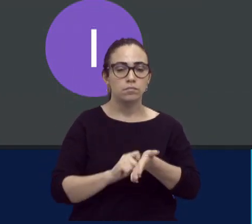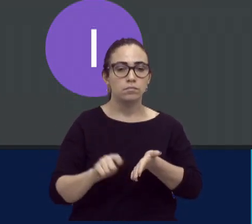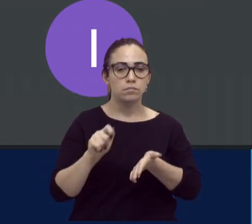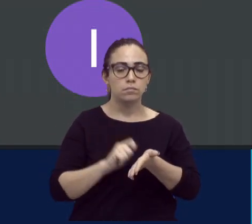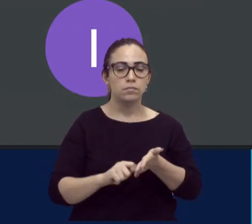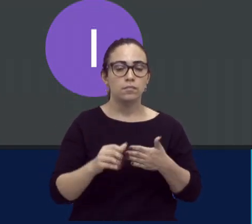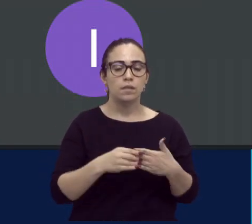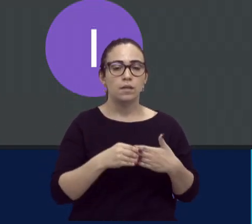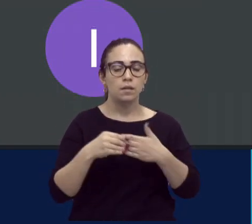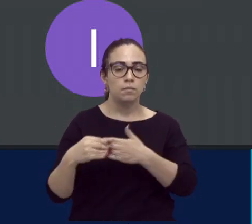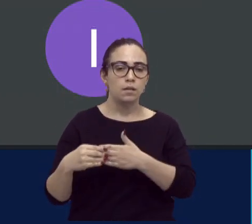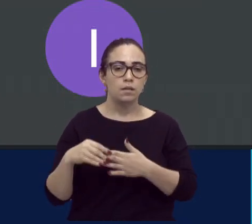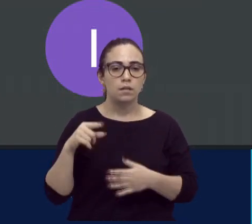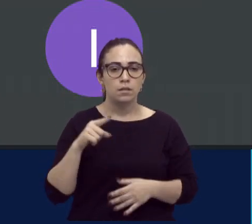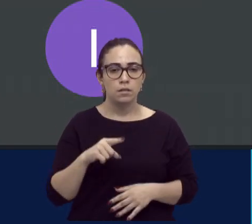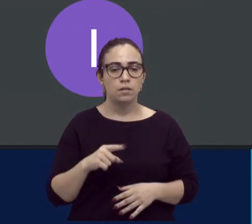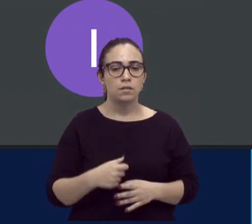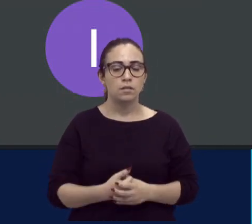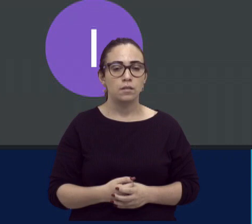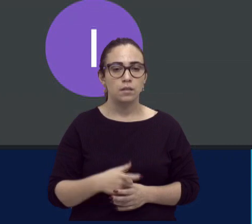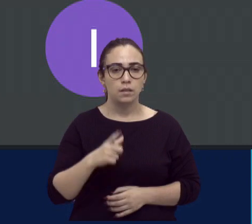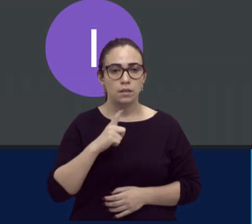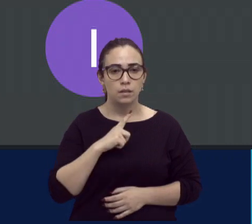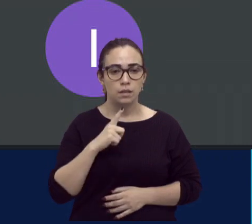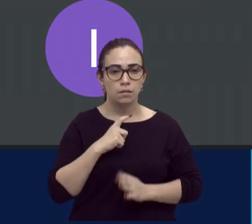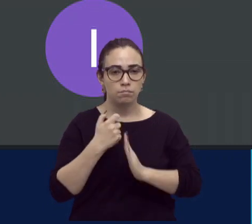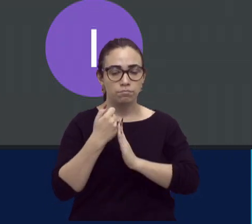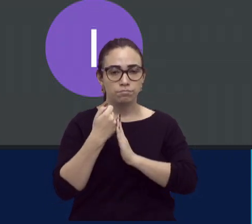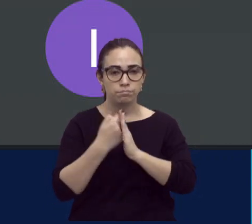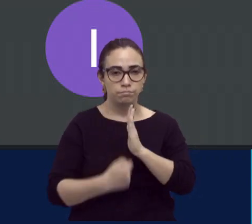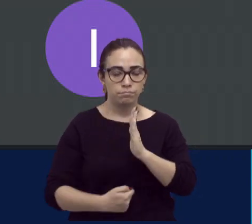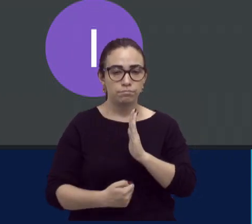que já tinha tido a experiência com ela tinha sido muito delicado.